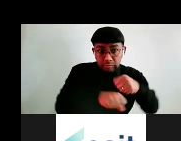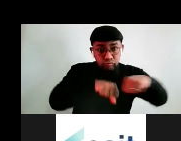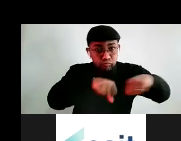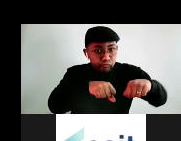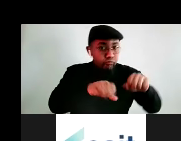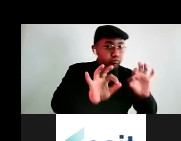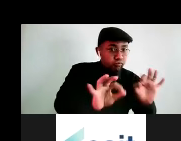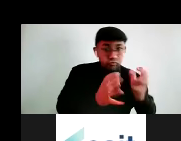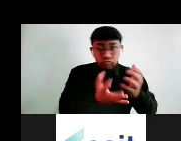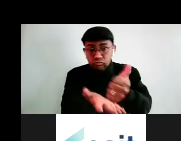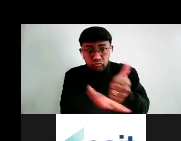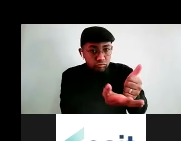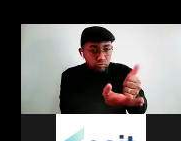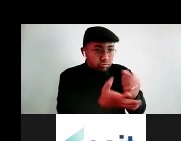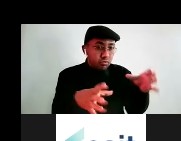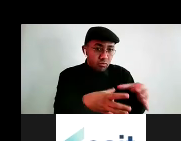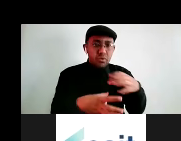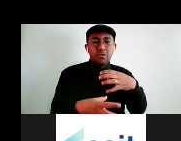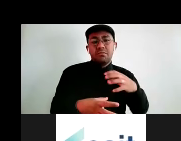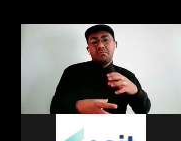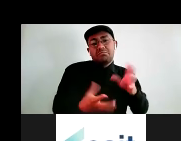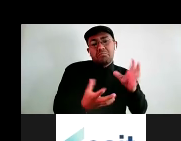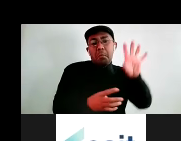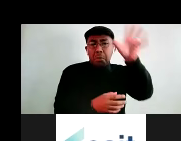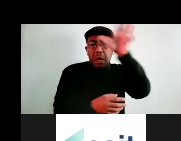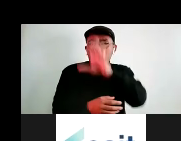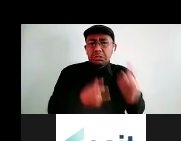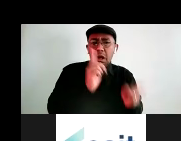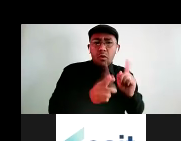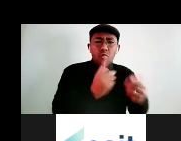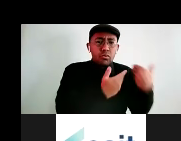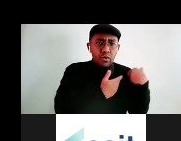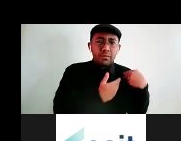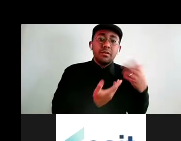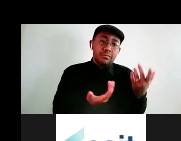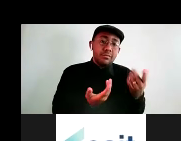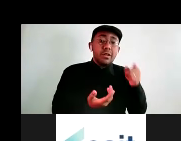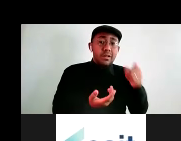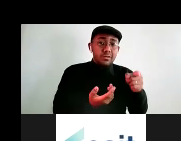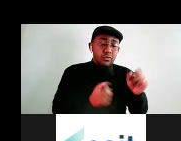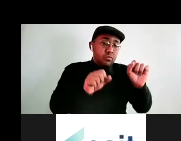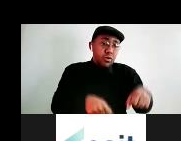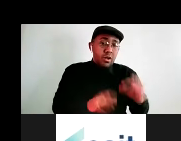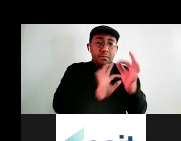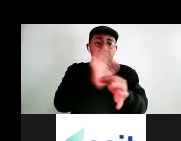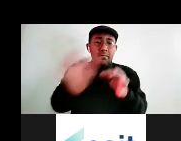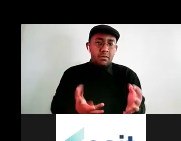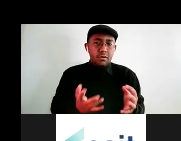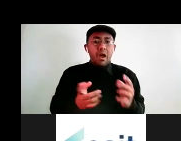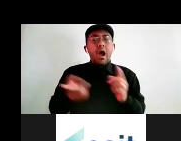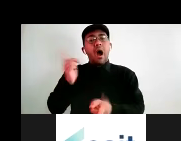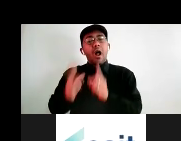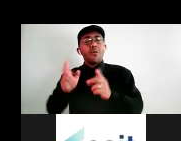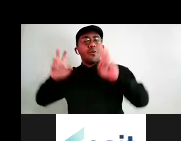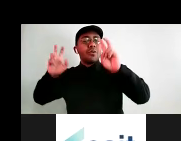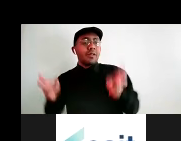sexual. Se existem lesões, pode transmitir a doença. Contato, pele, boca, ânus,